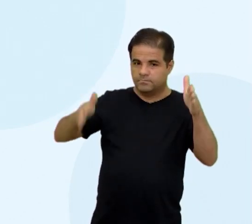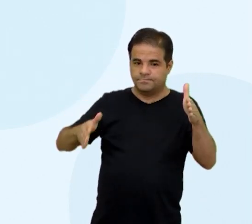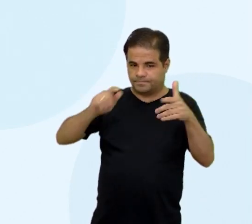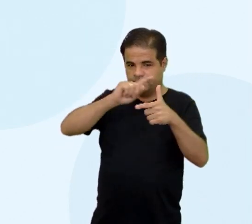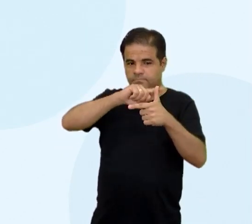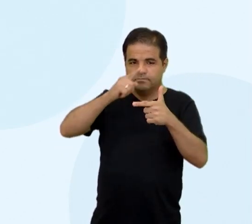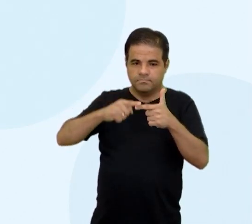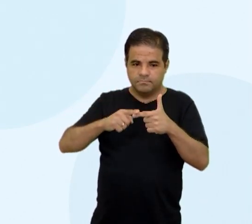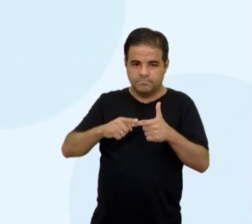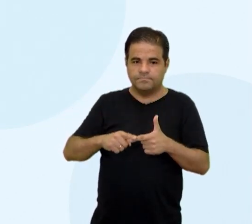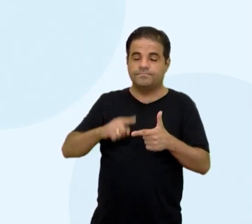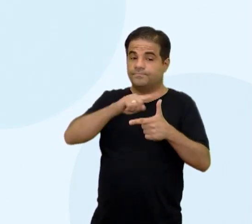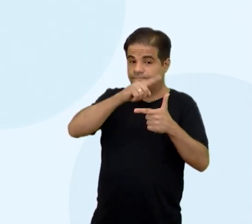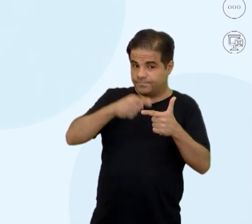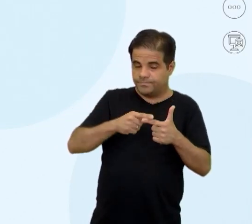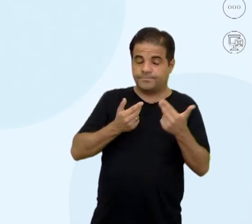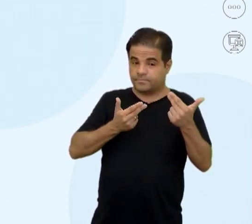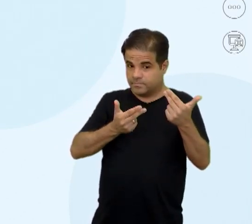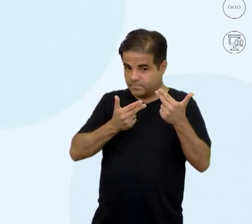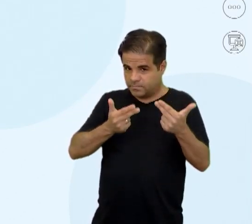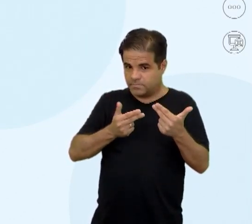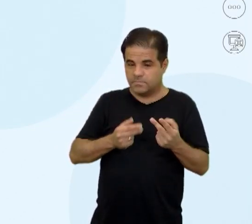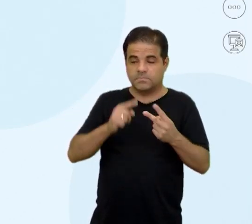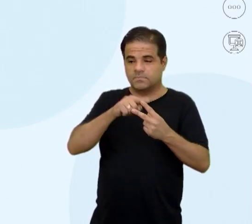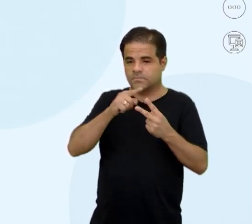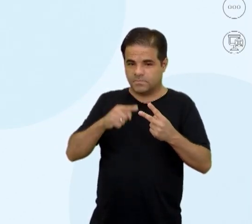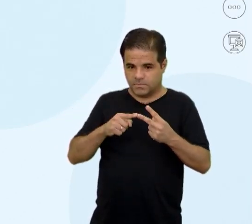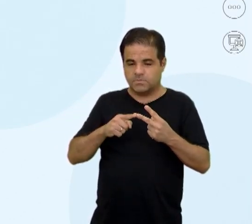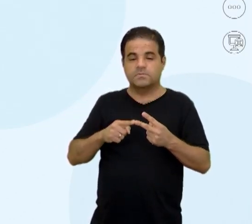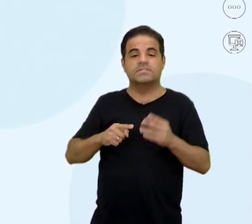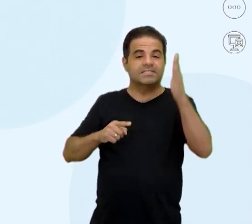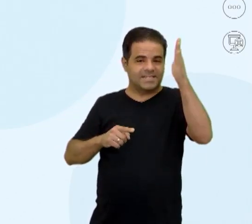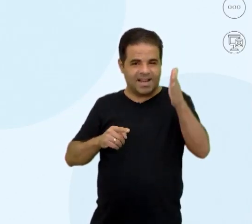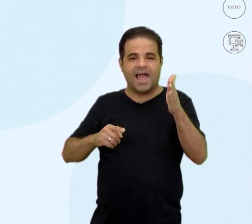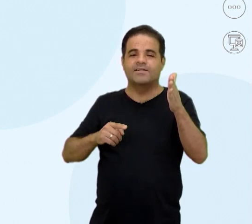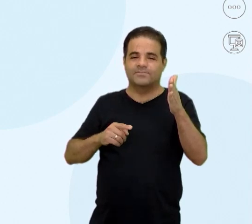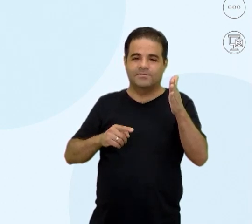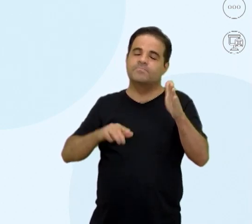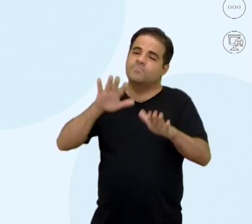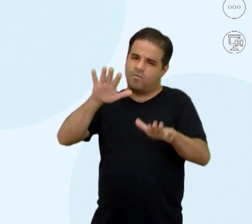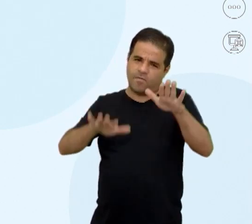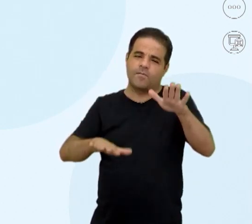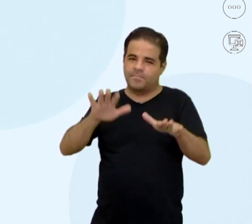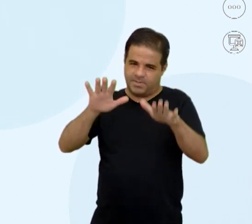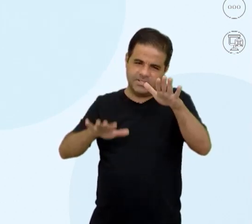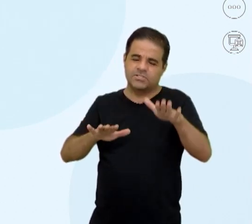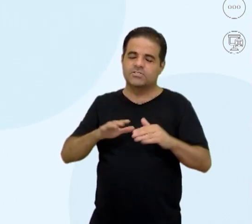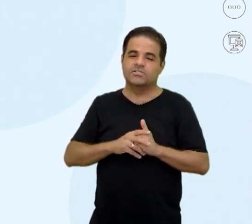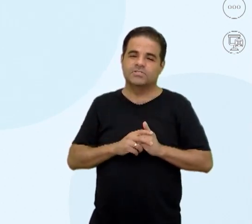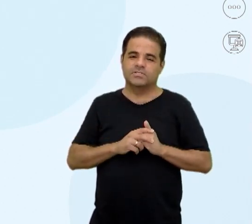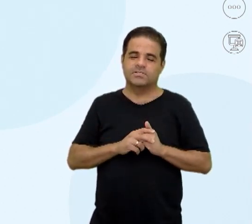aqui um ângulo congruente, né? E 2 lados aqui, né? Provavelmente